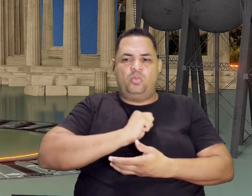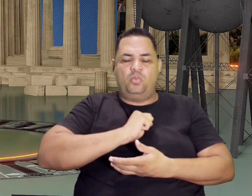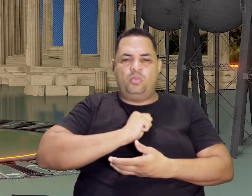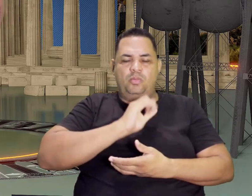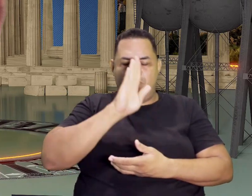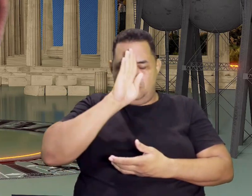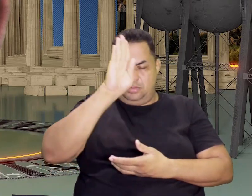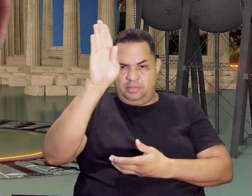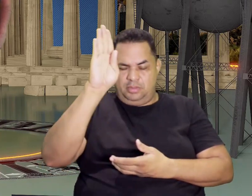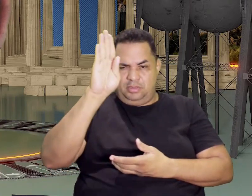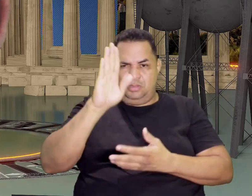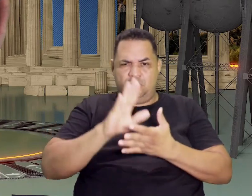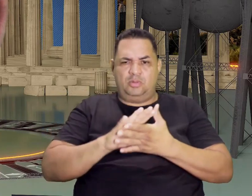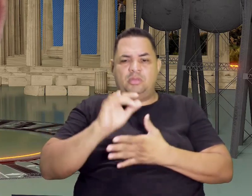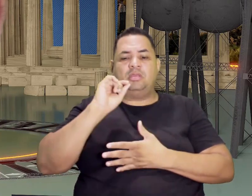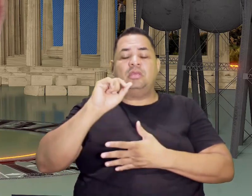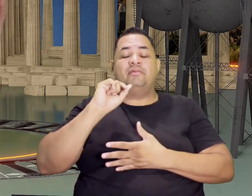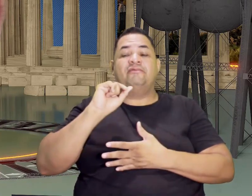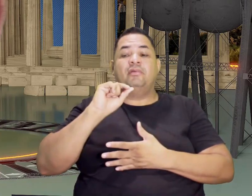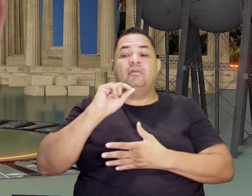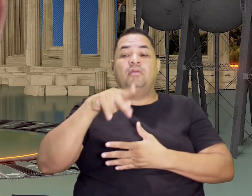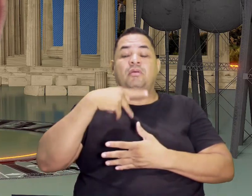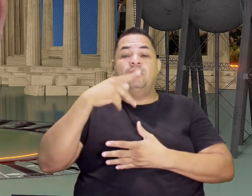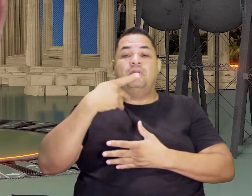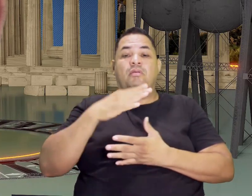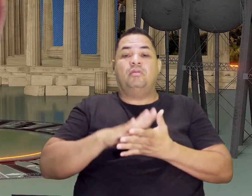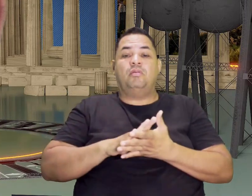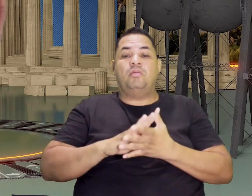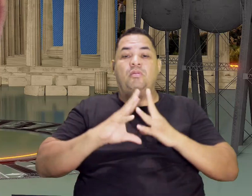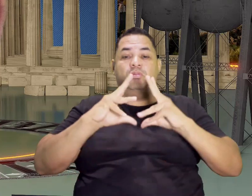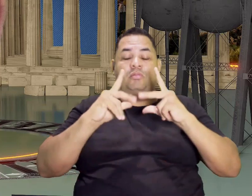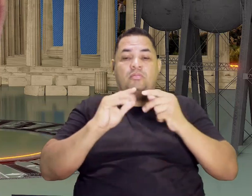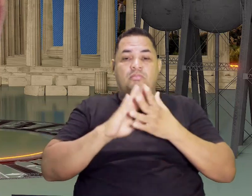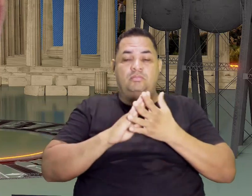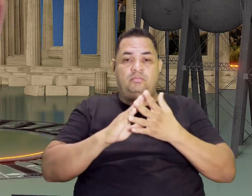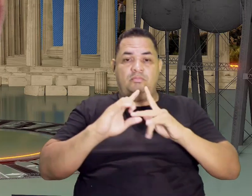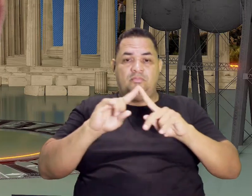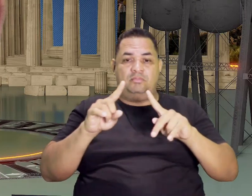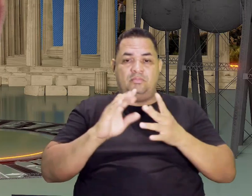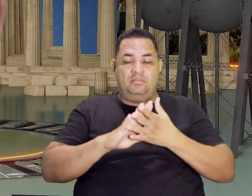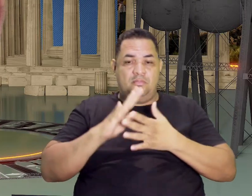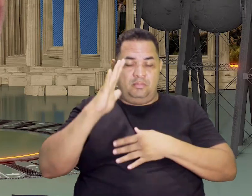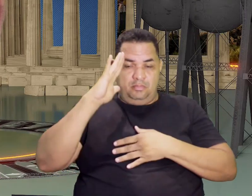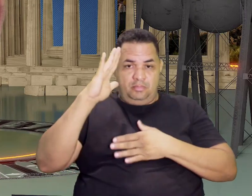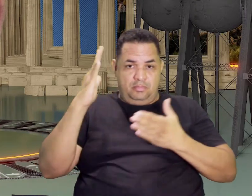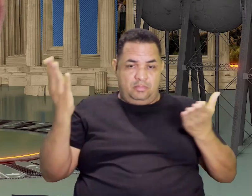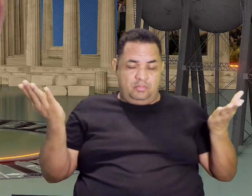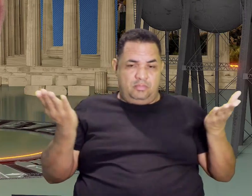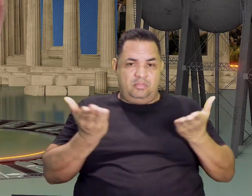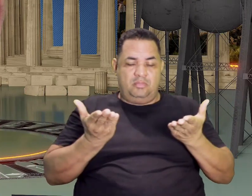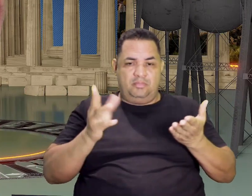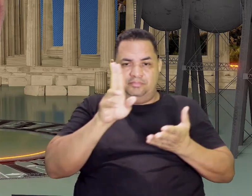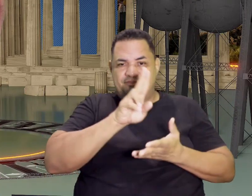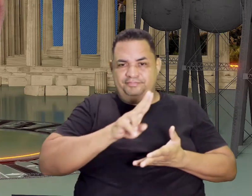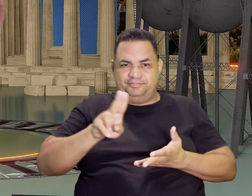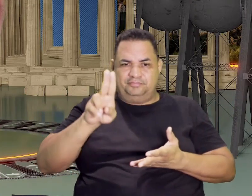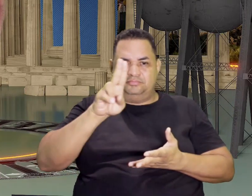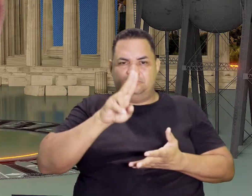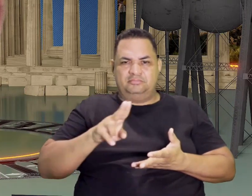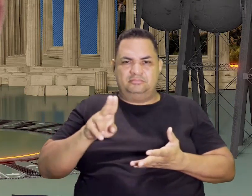centro? O que ele disse lá? O homem é a medida de todas as coisas. Imagine hoje você